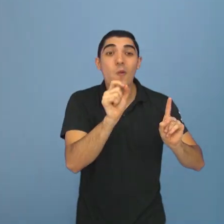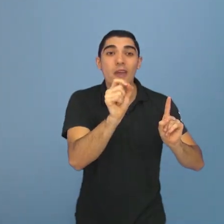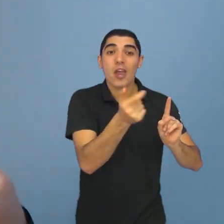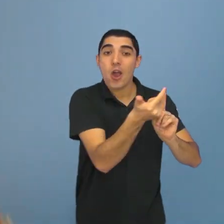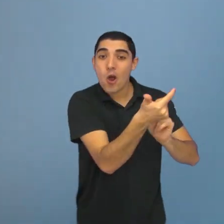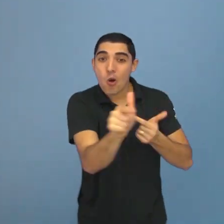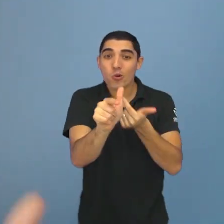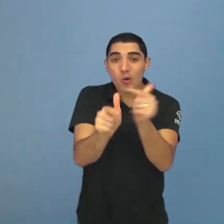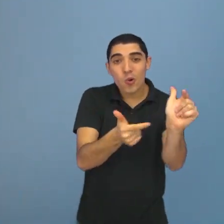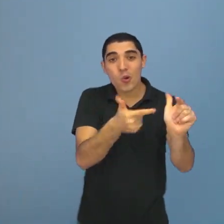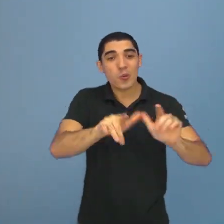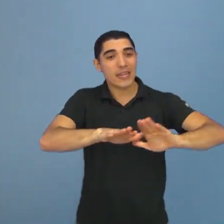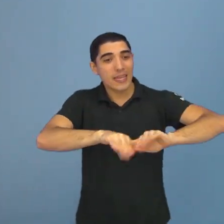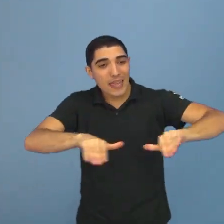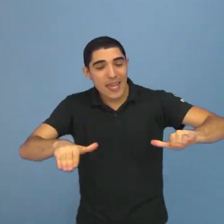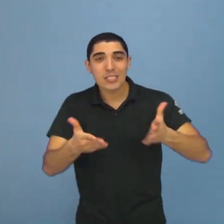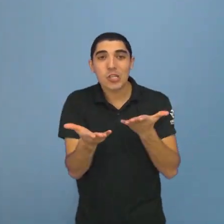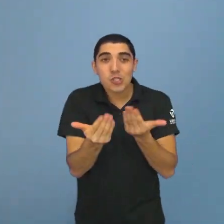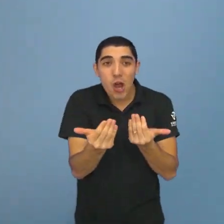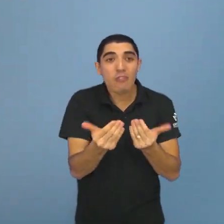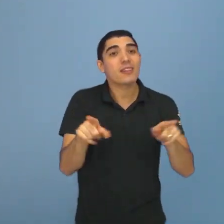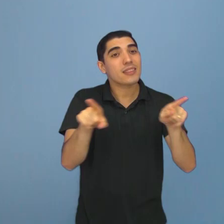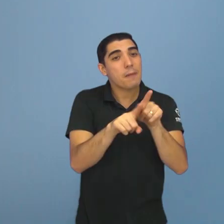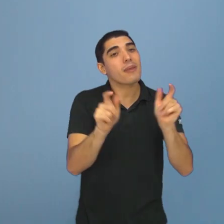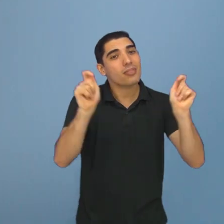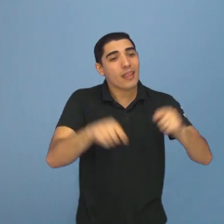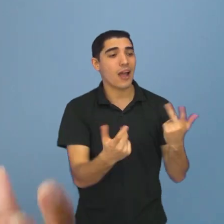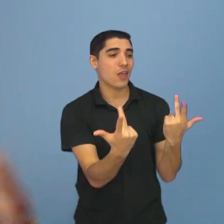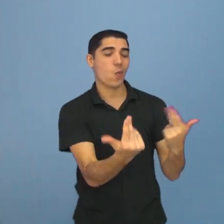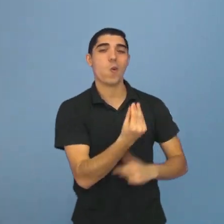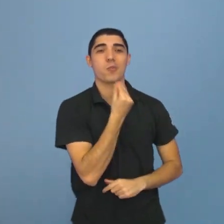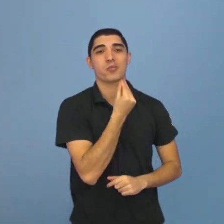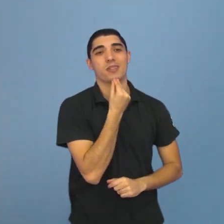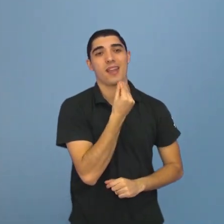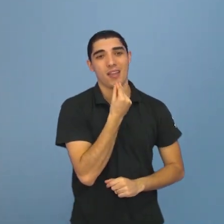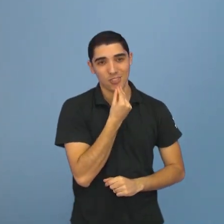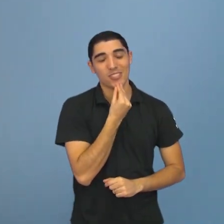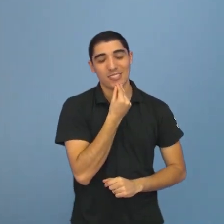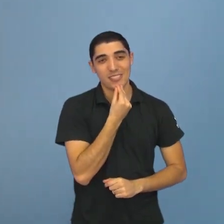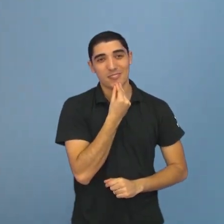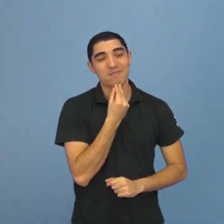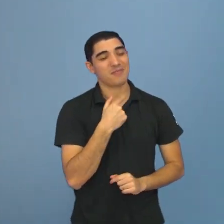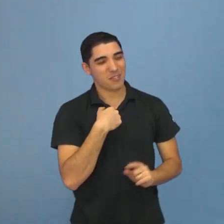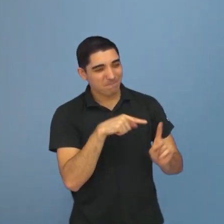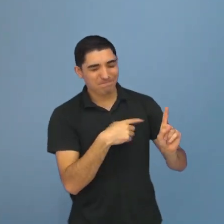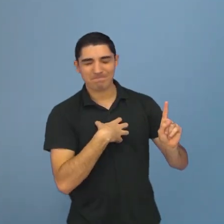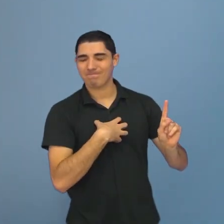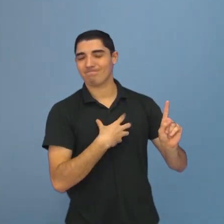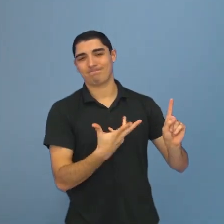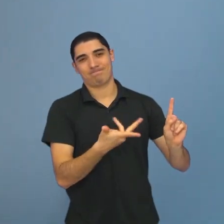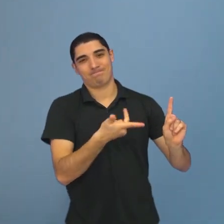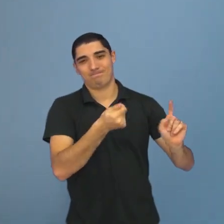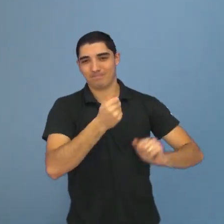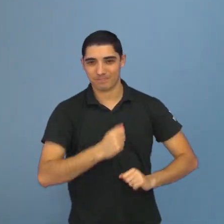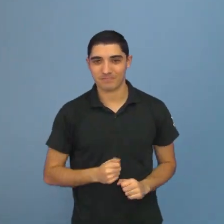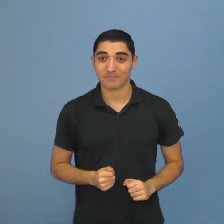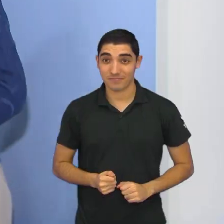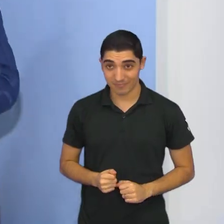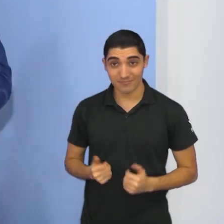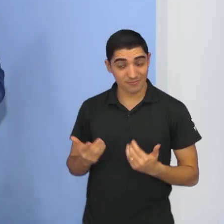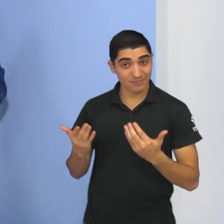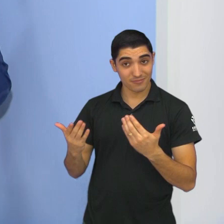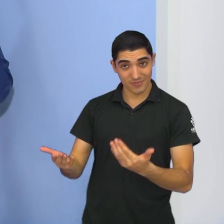em que todos os outros que viessem depois dela tivessem a mesma oportunidade que ela teve. Essa semente é muito